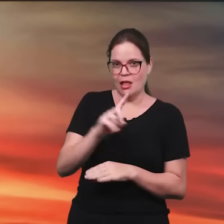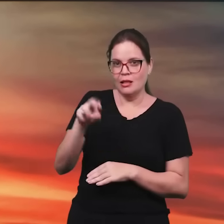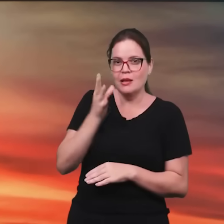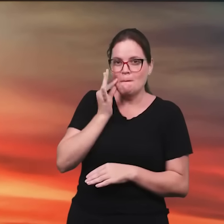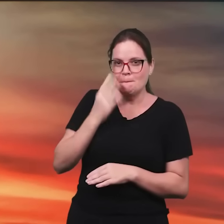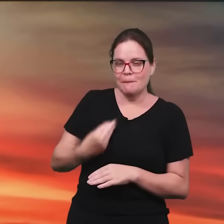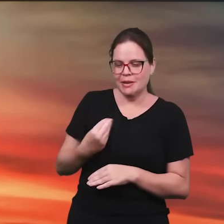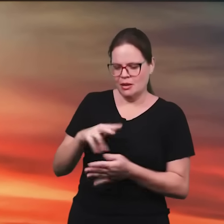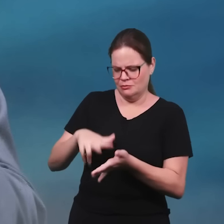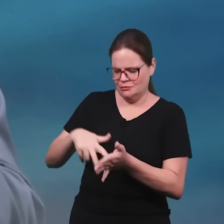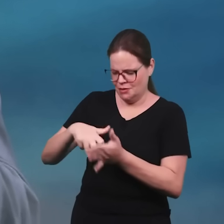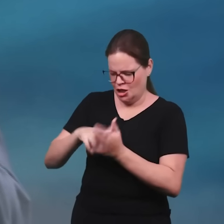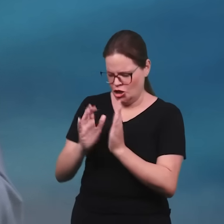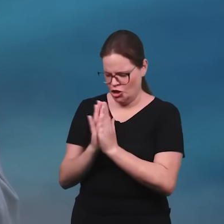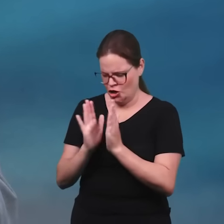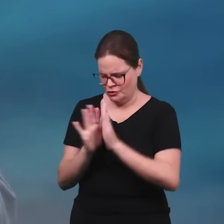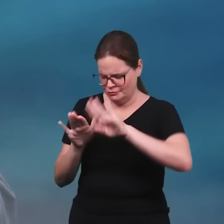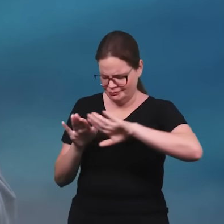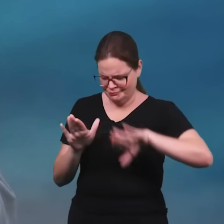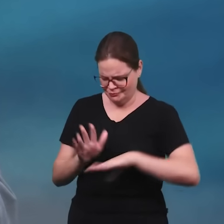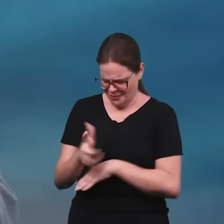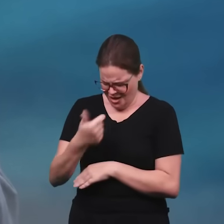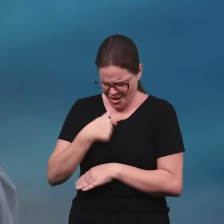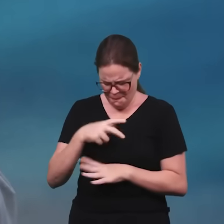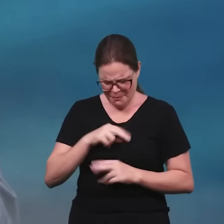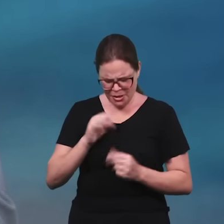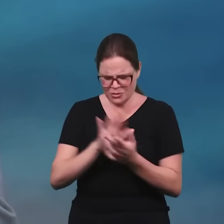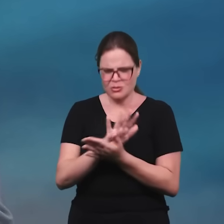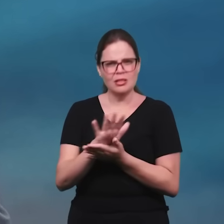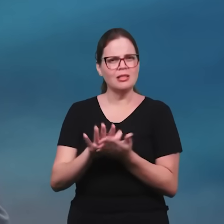existe nada digno no homem,